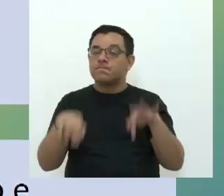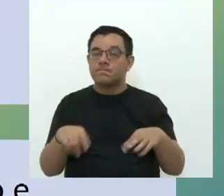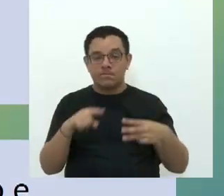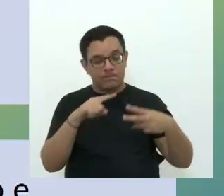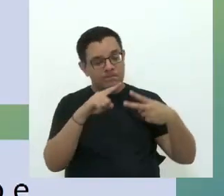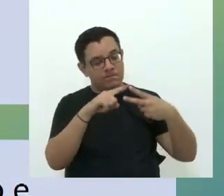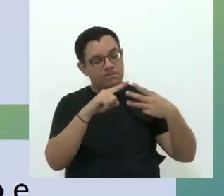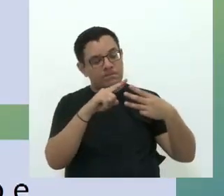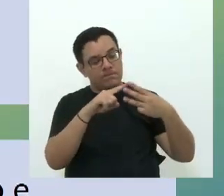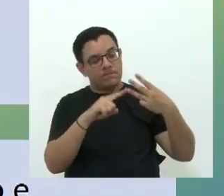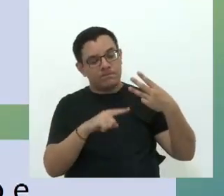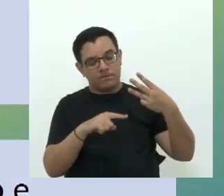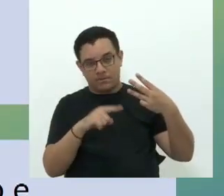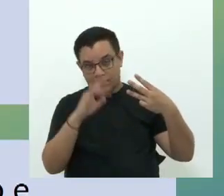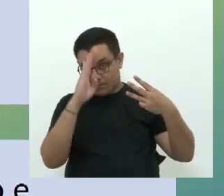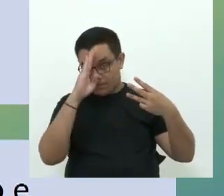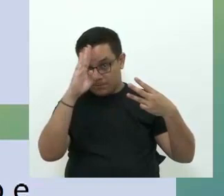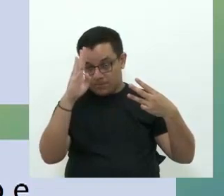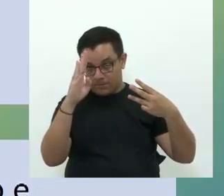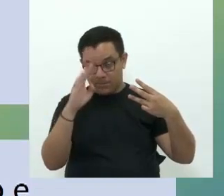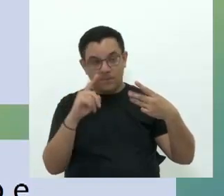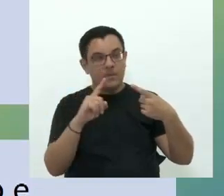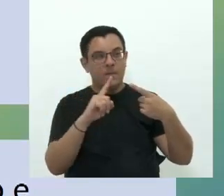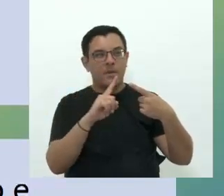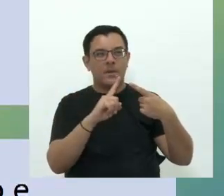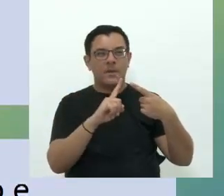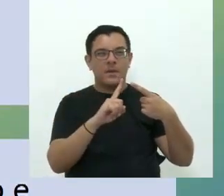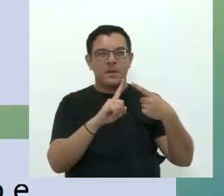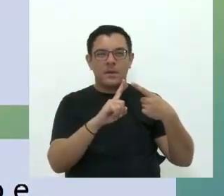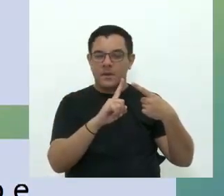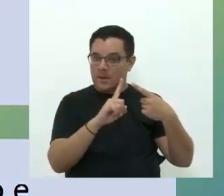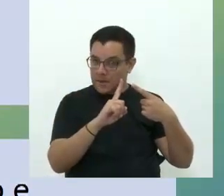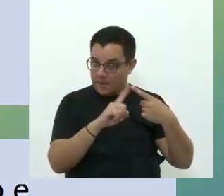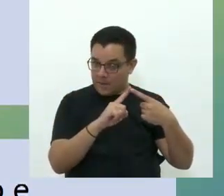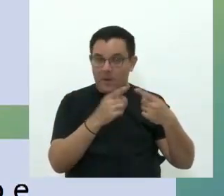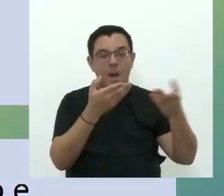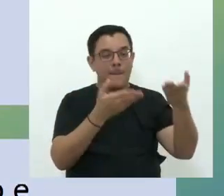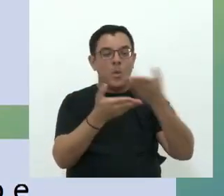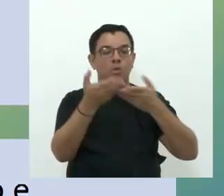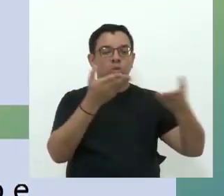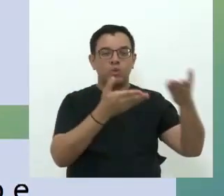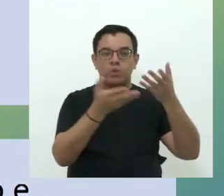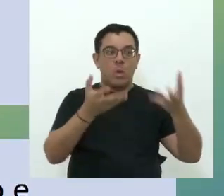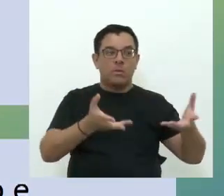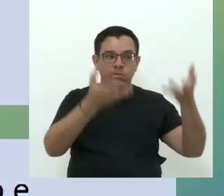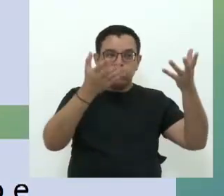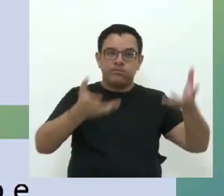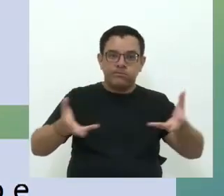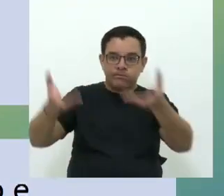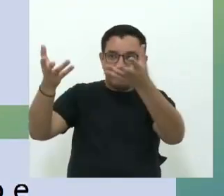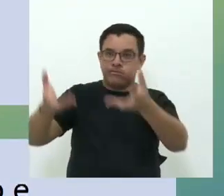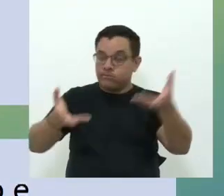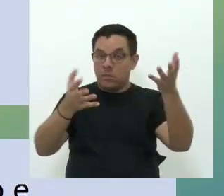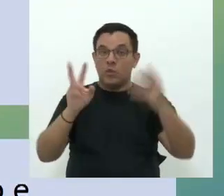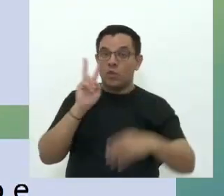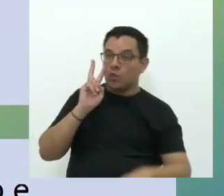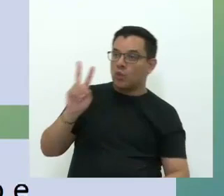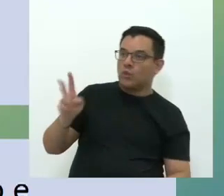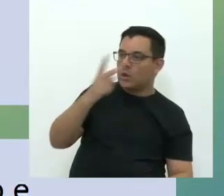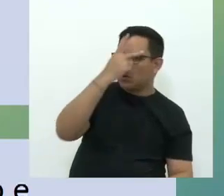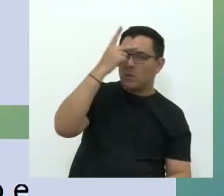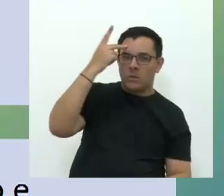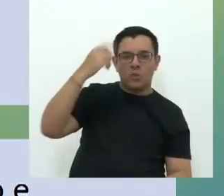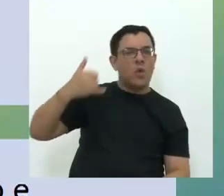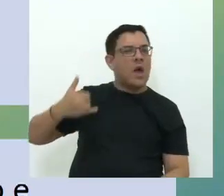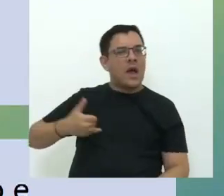ideias chave precisamos fomentar a participação e eu estou vendo aqui pessoas de